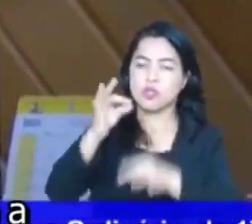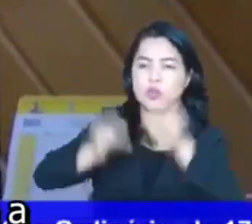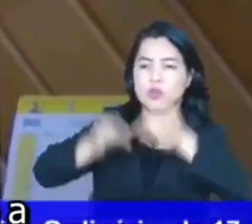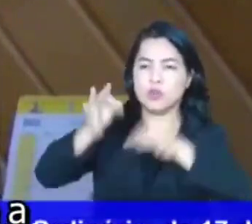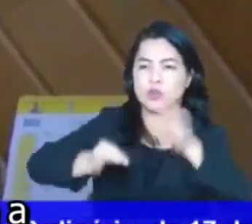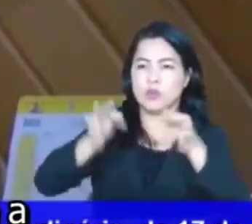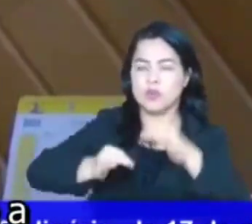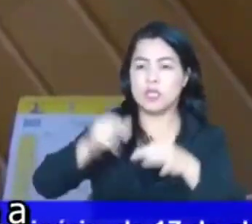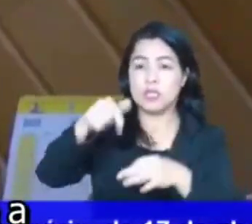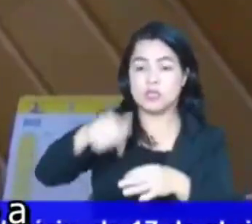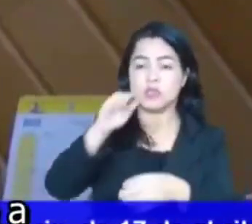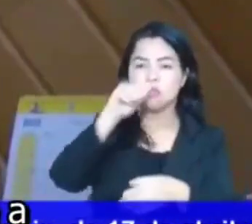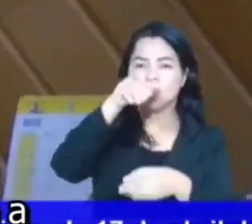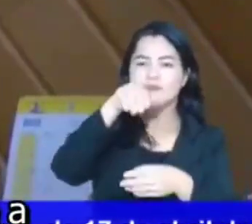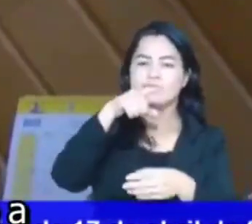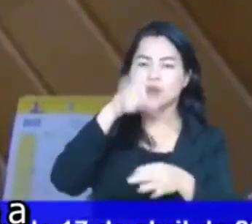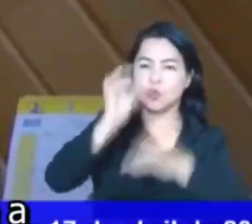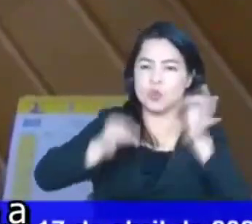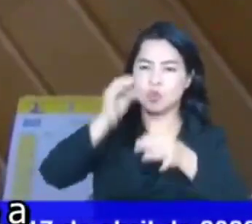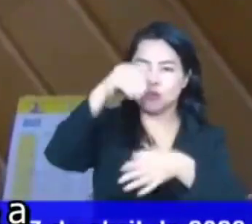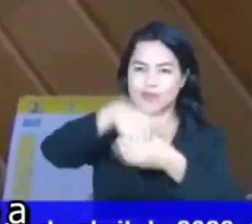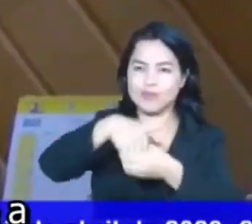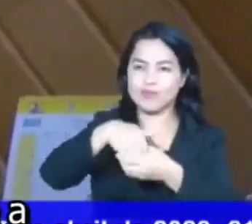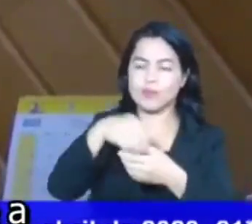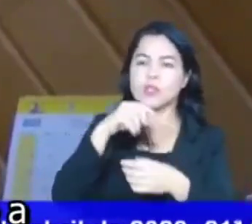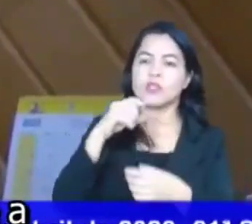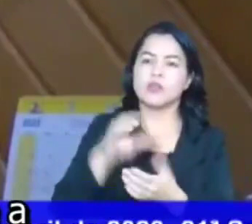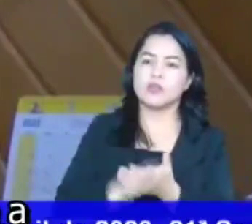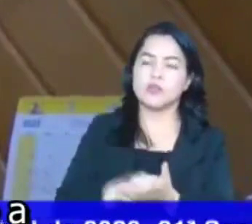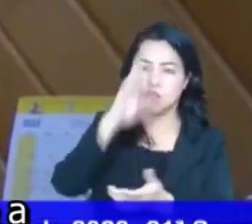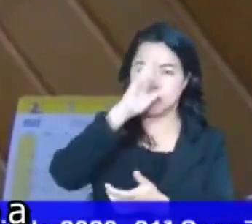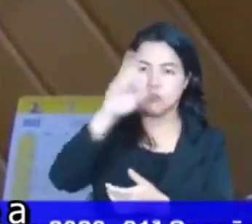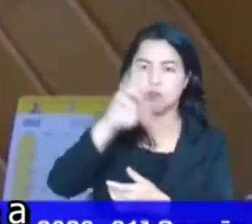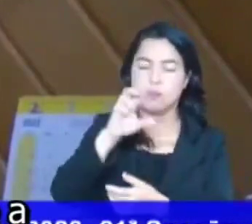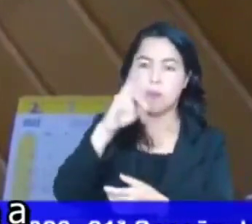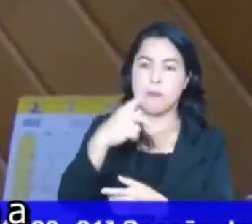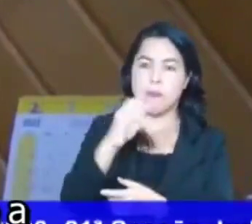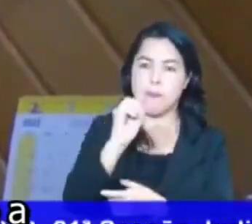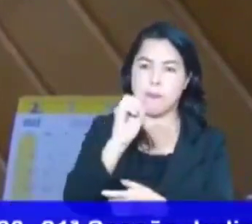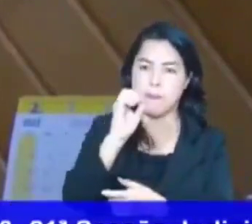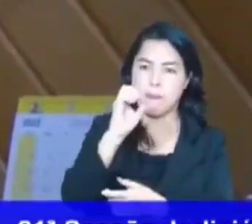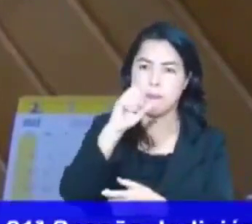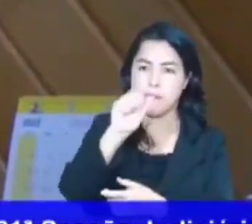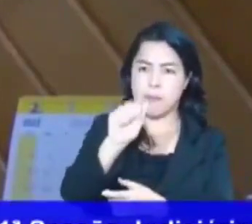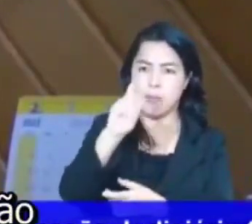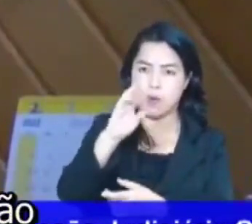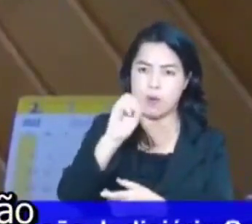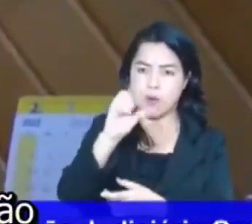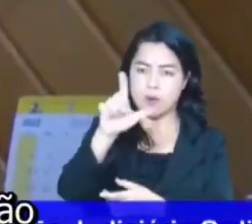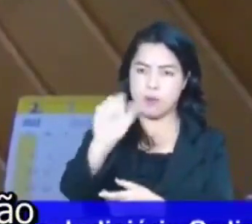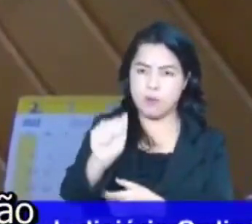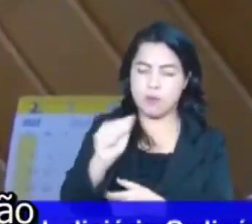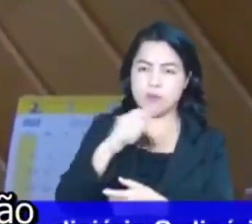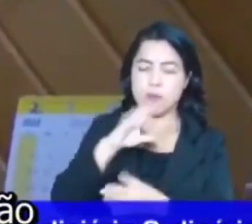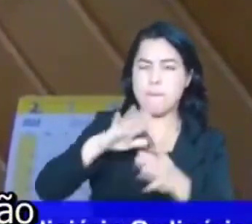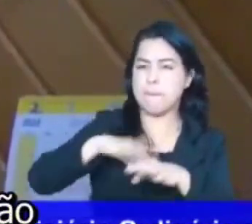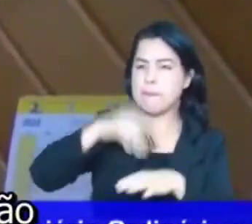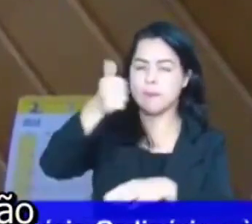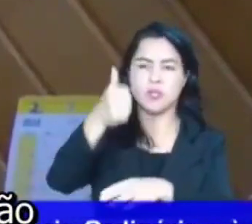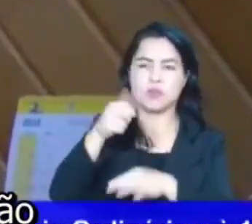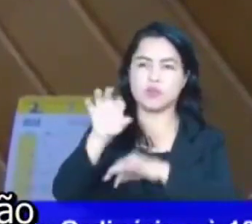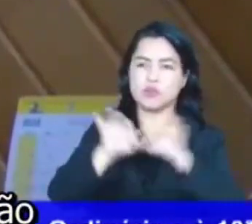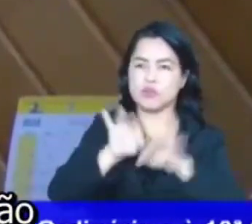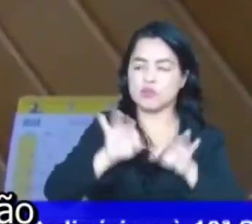deste tribunal, a doutora Paola, referente à melhor interpretação